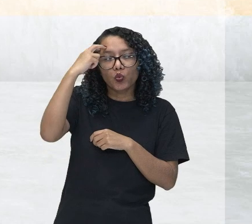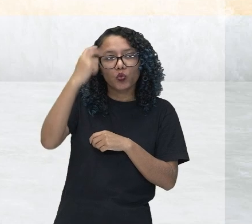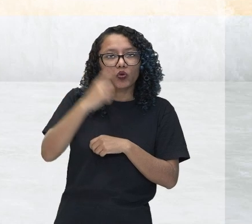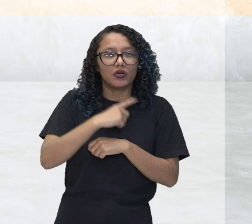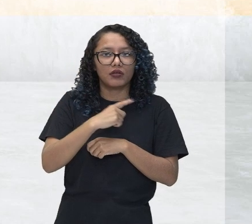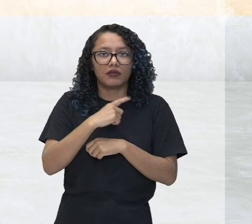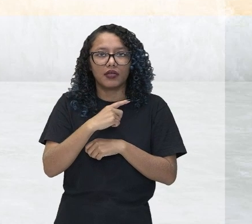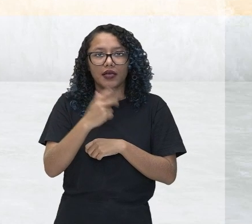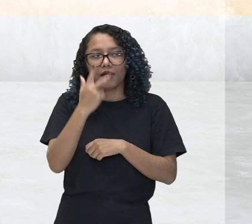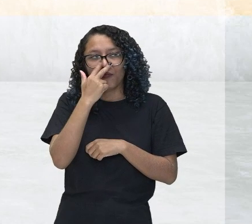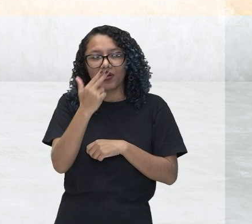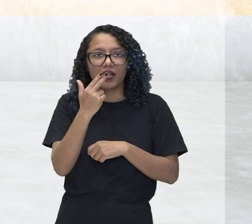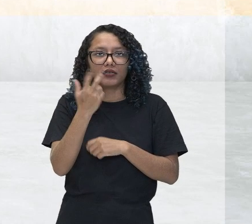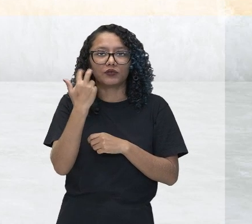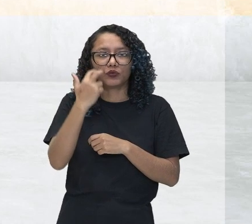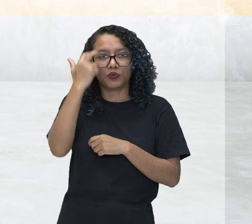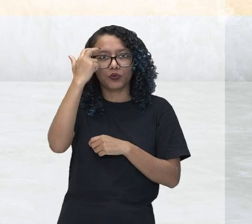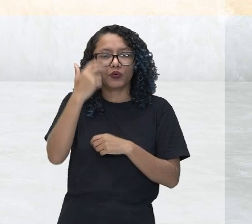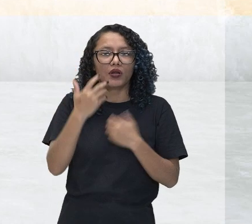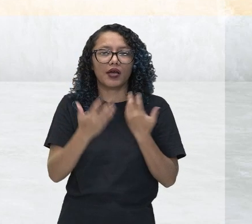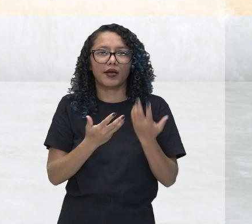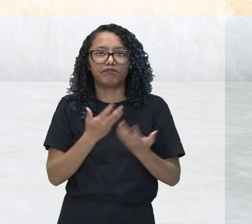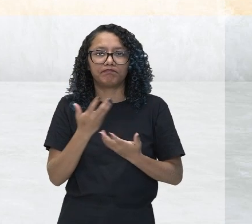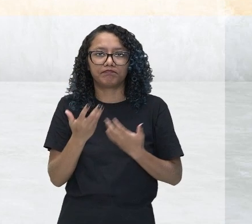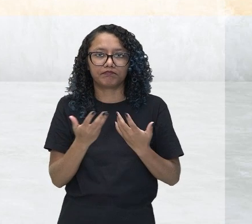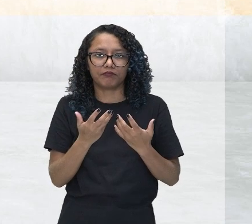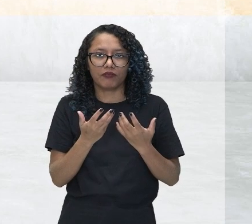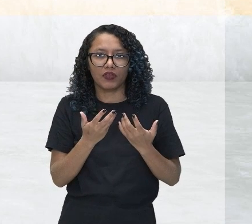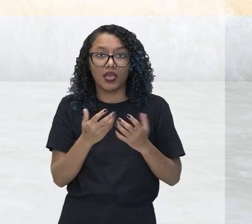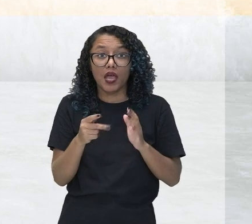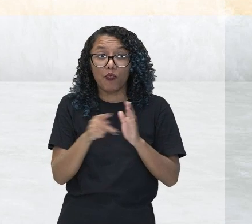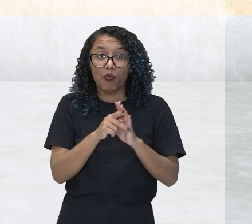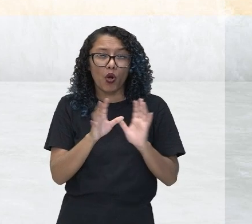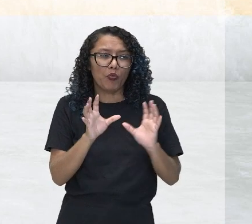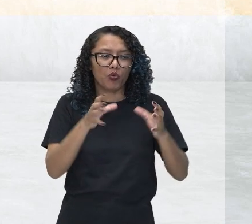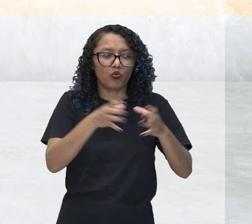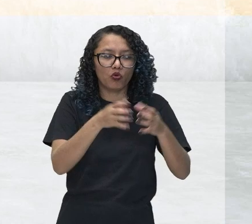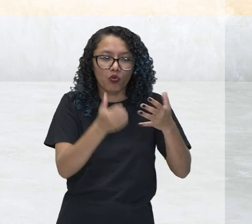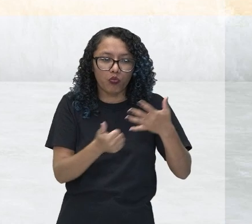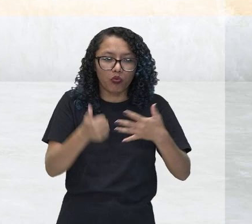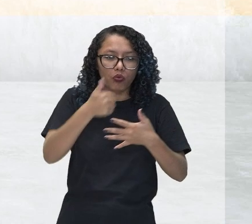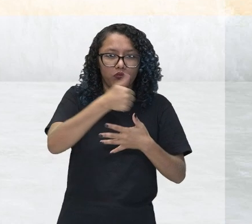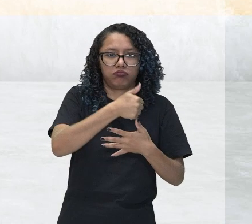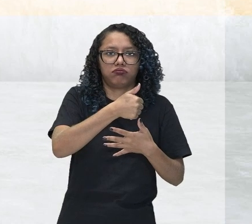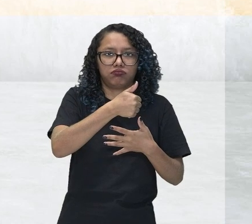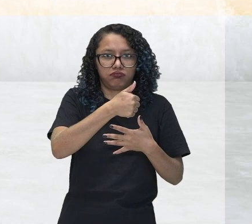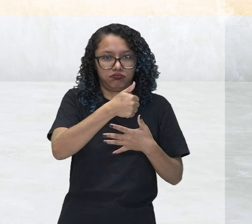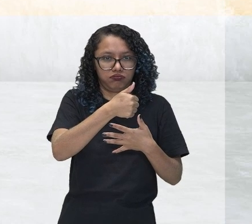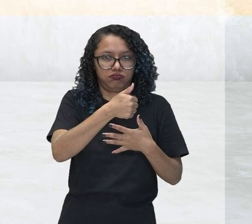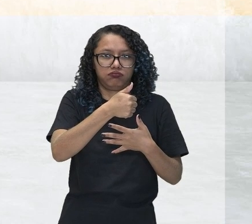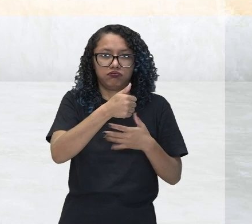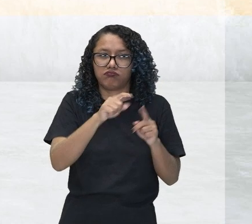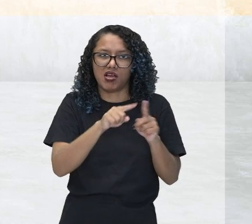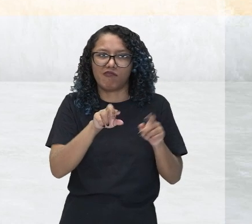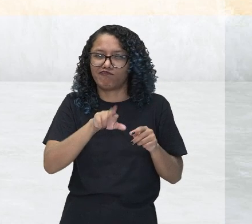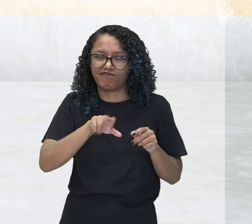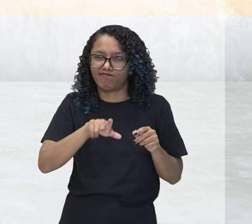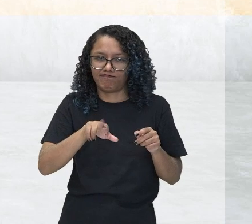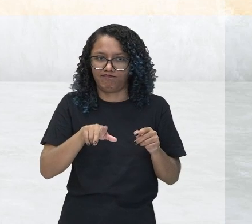algo que faz parte da vida de alguns privilegiados. Né? Mas, na verdade,